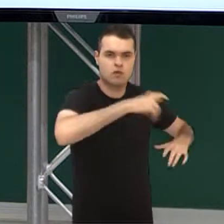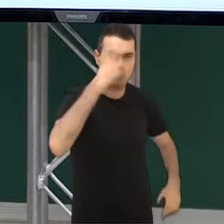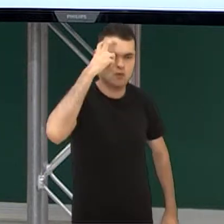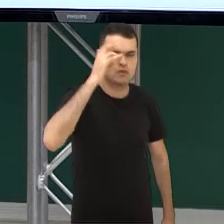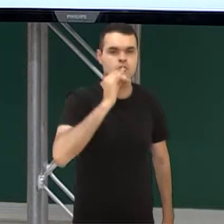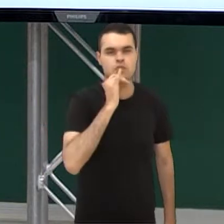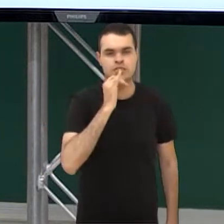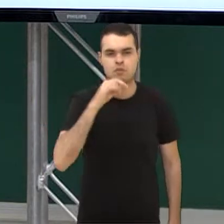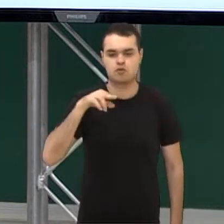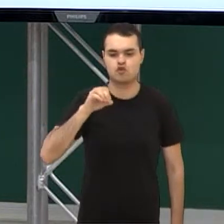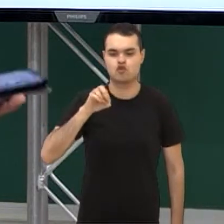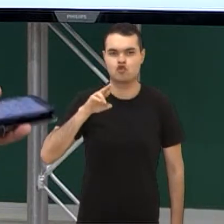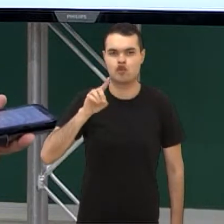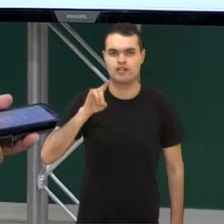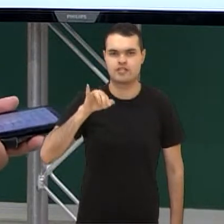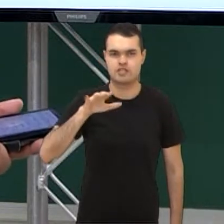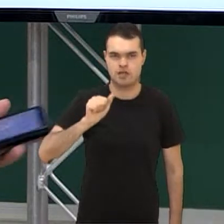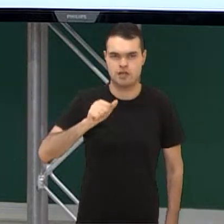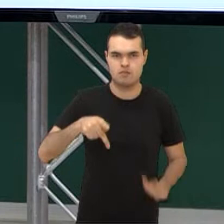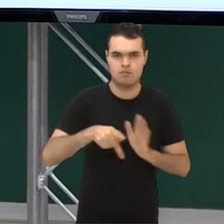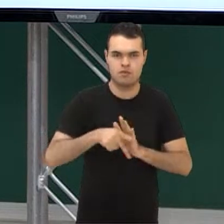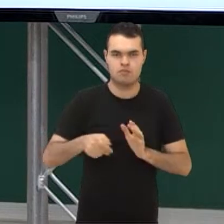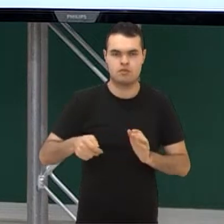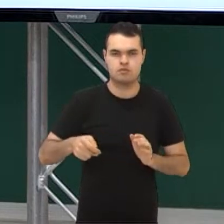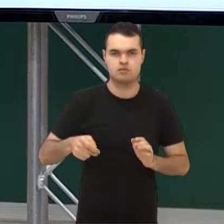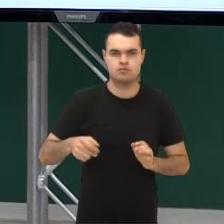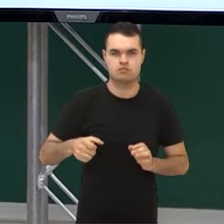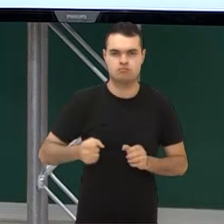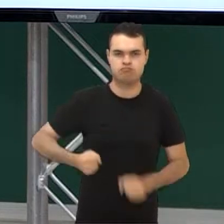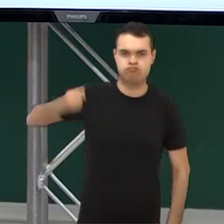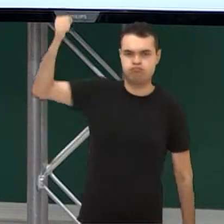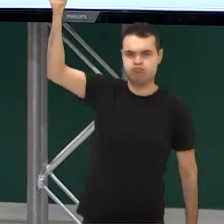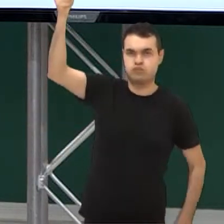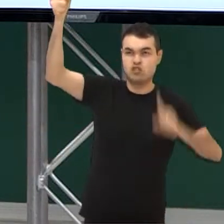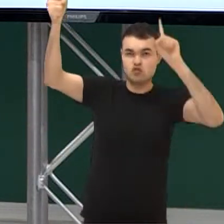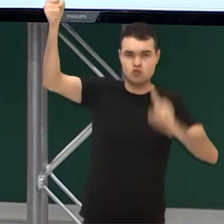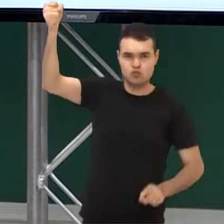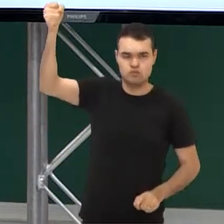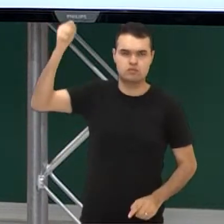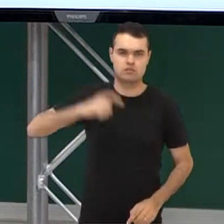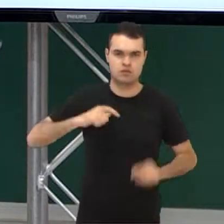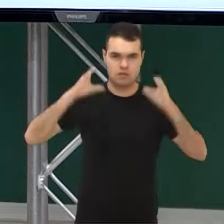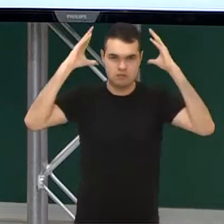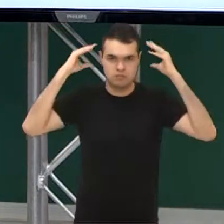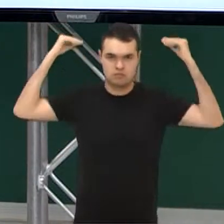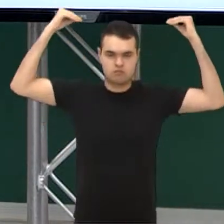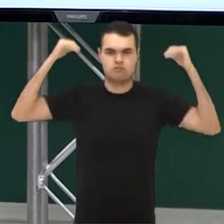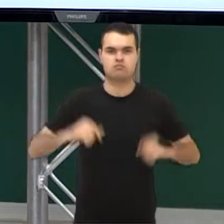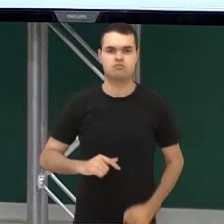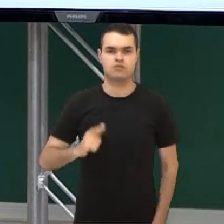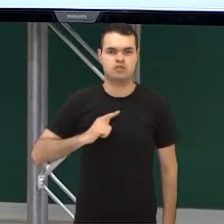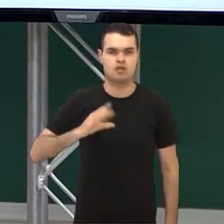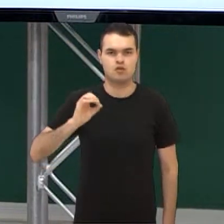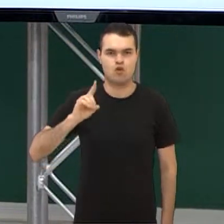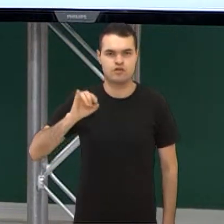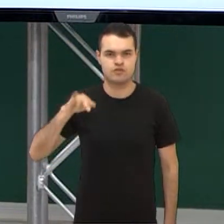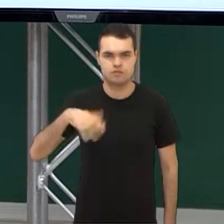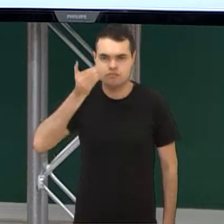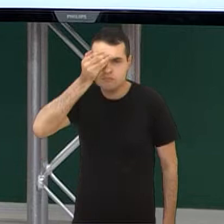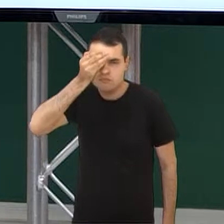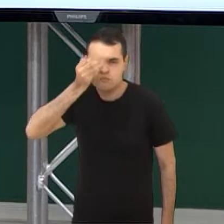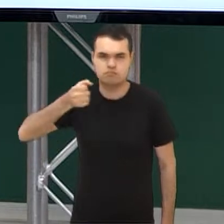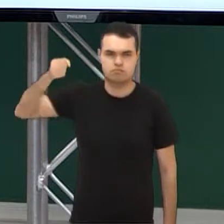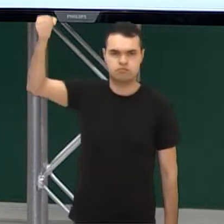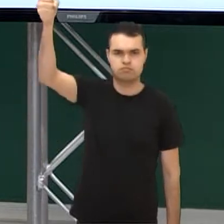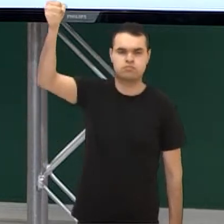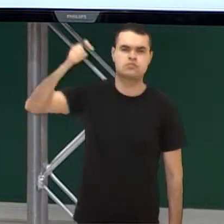mitologia nórdica, né? Lembrar do Avengers, né? Dos Vingadores, tem o Thor lá, tem Odin, né? Enfim, toda aquela